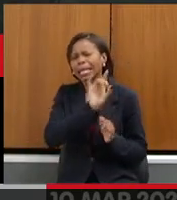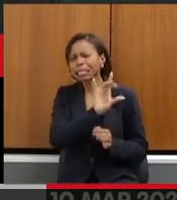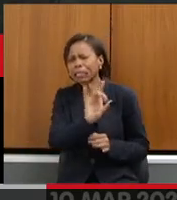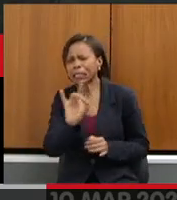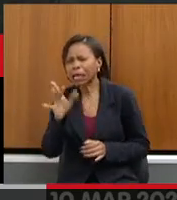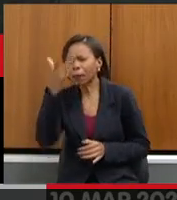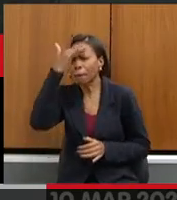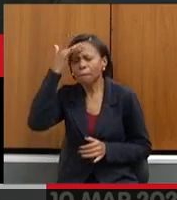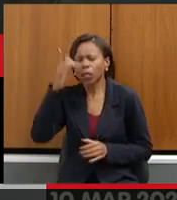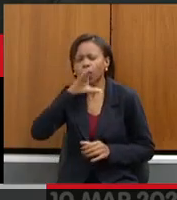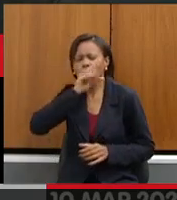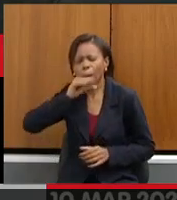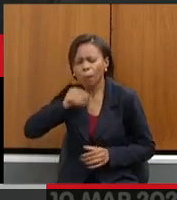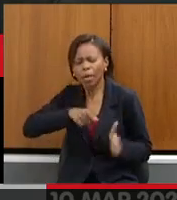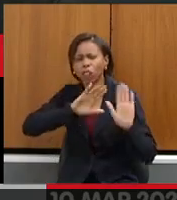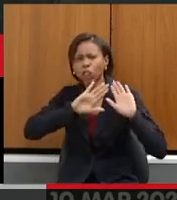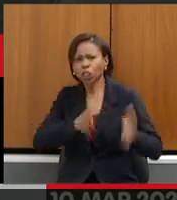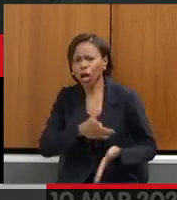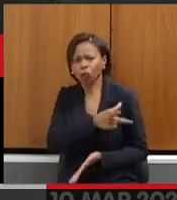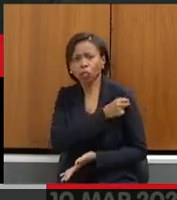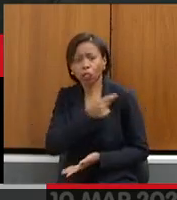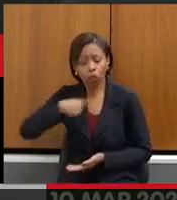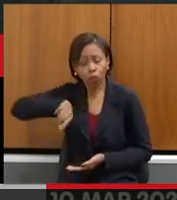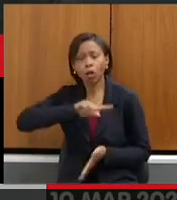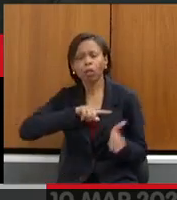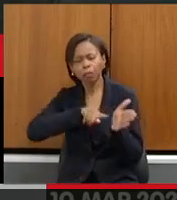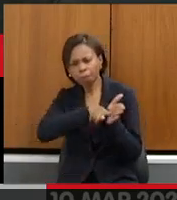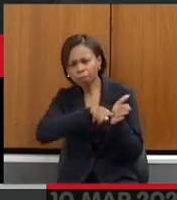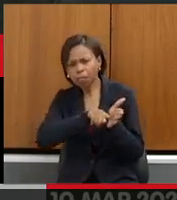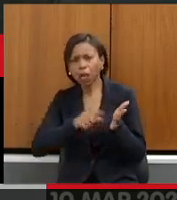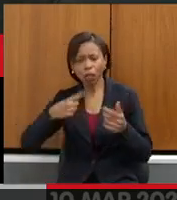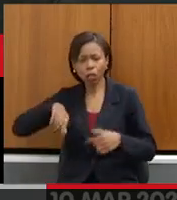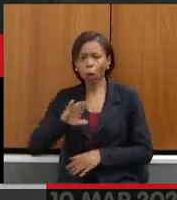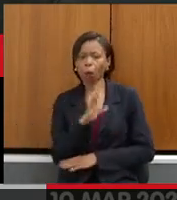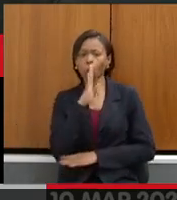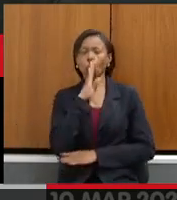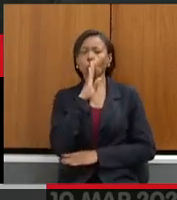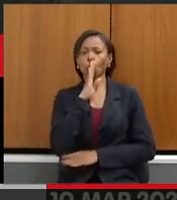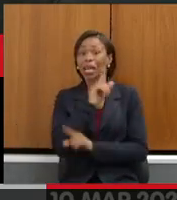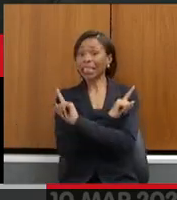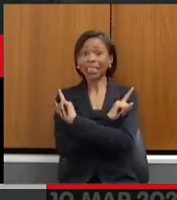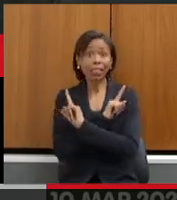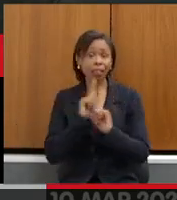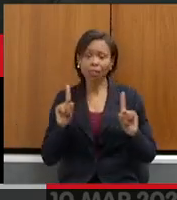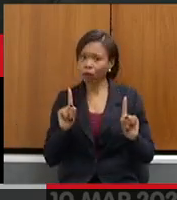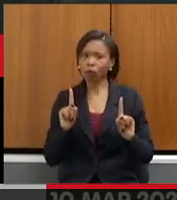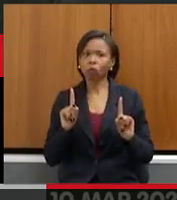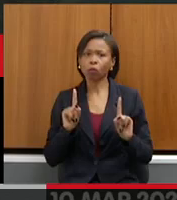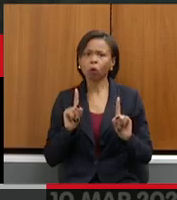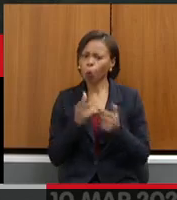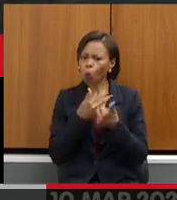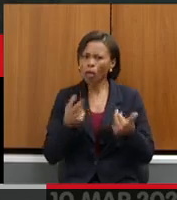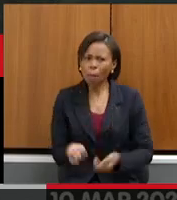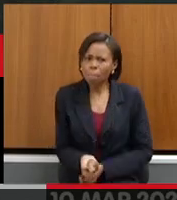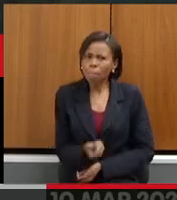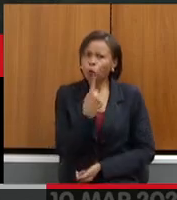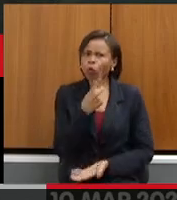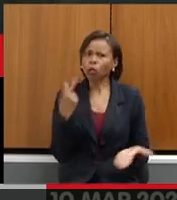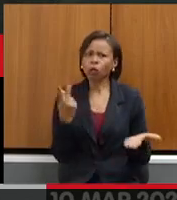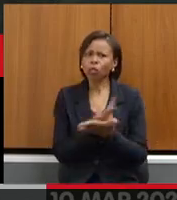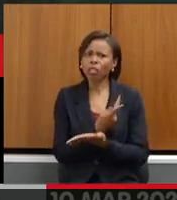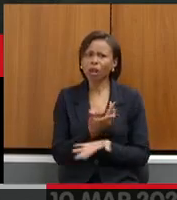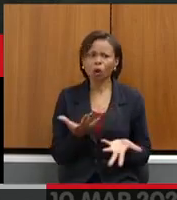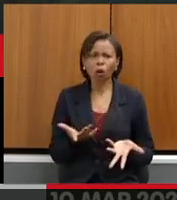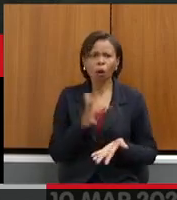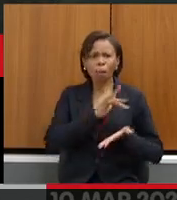O parlamento Mineiro não vai ficar lá diante de um maior absurdo aqueles que devem